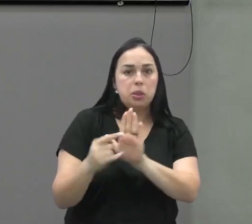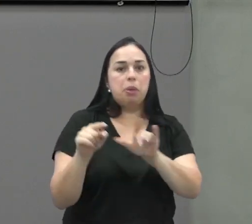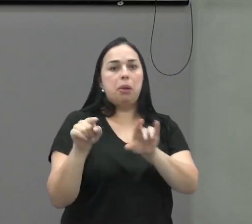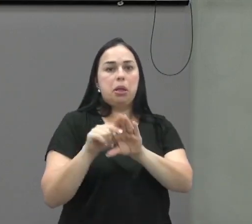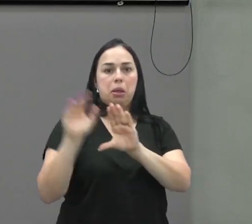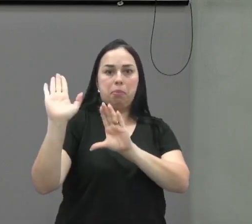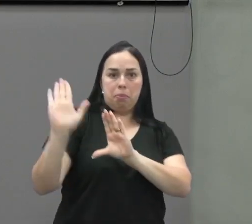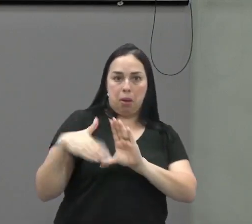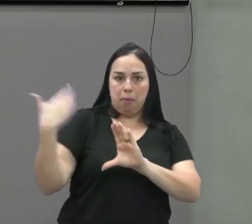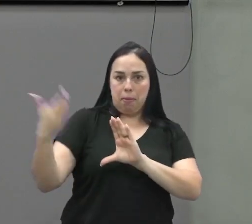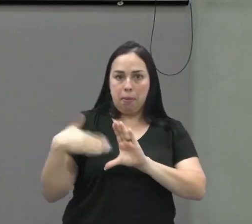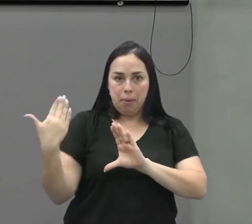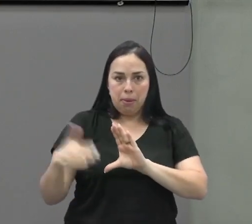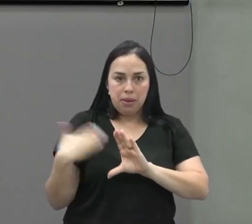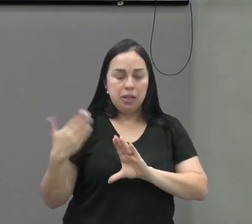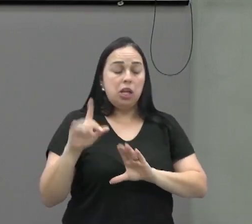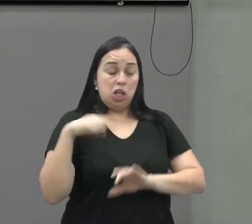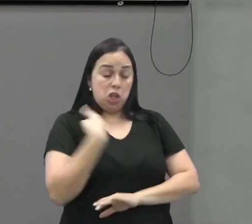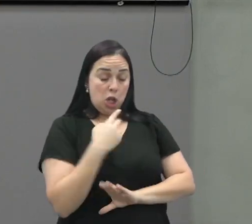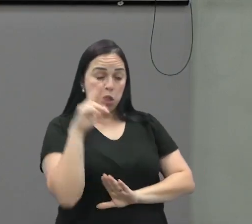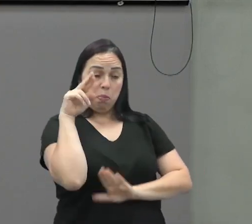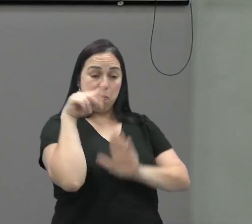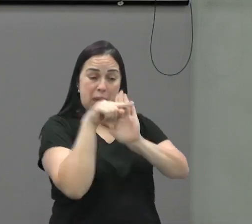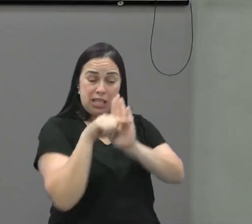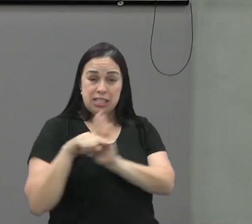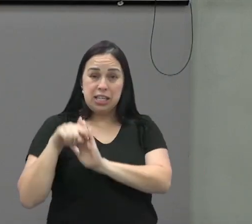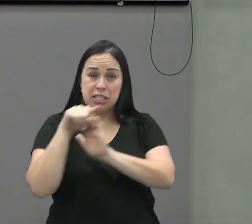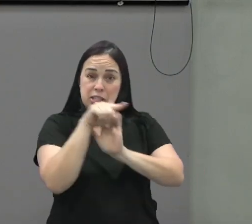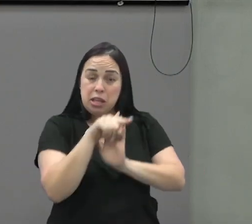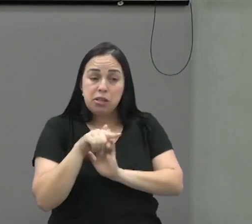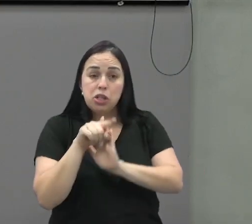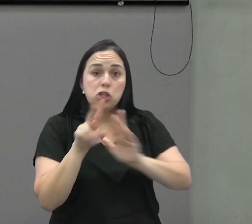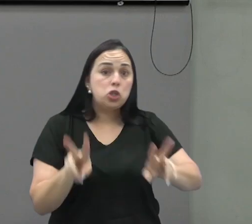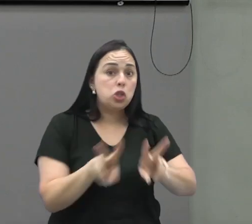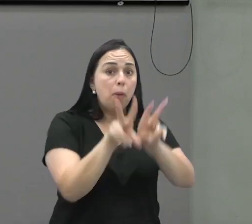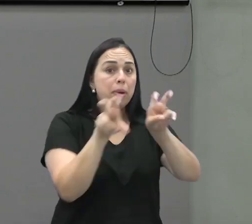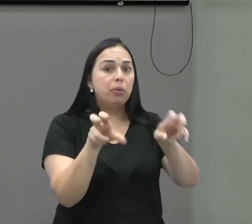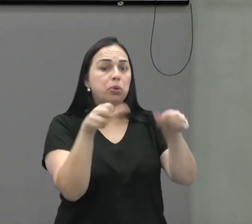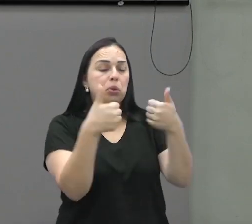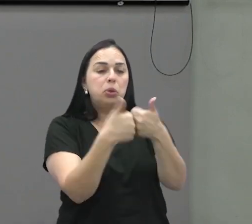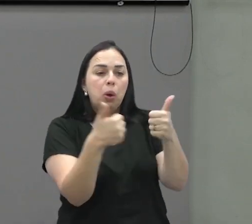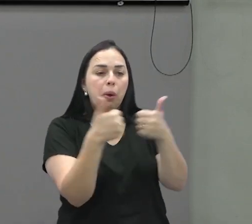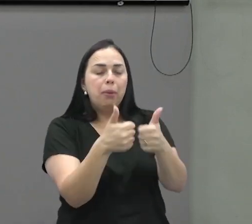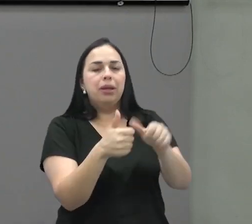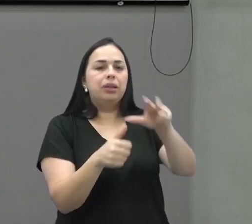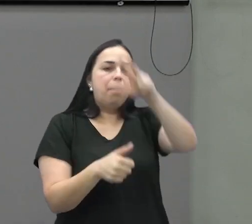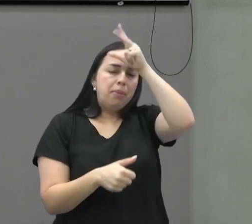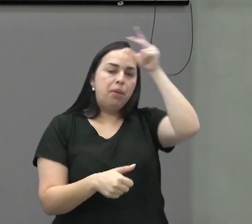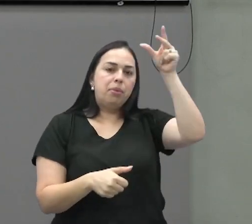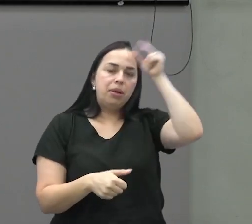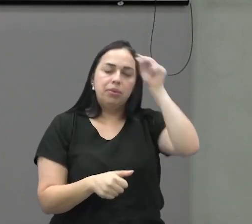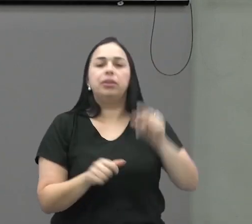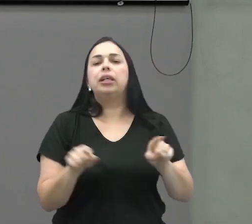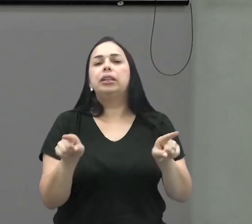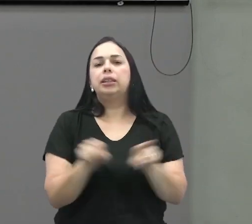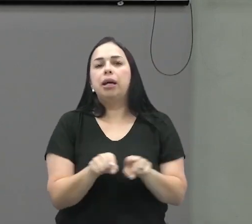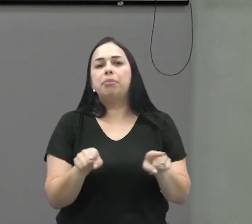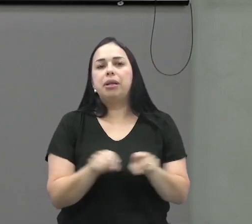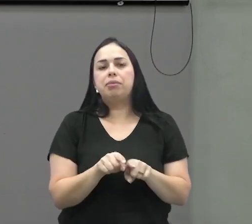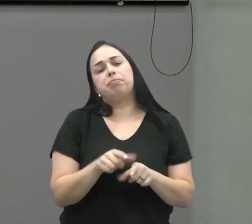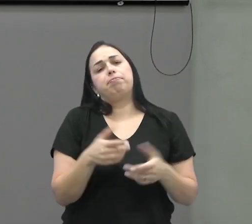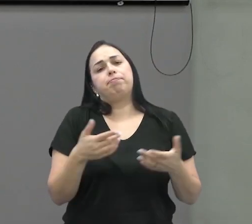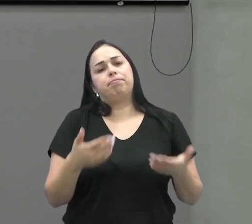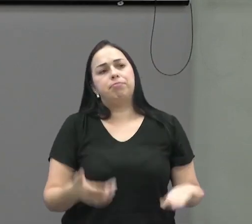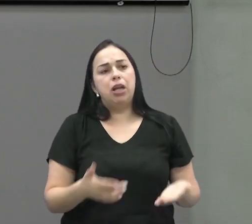da prefeitura, através da nossa própria pesquisa relacionada ao trabalho da prefeitura e também